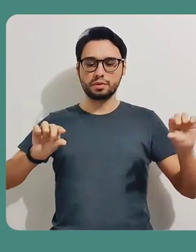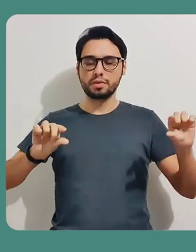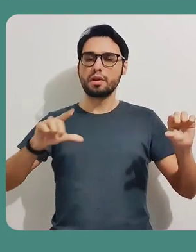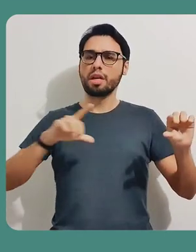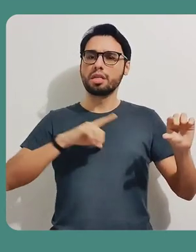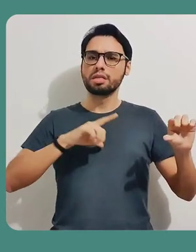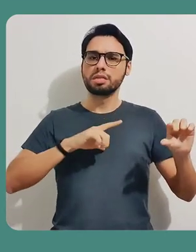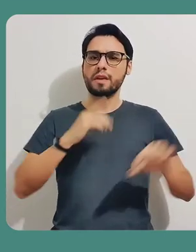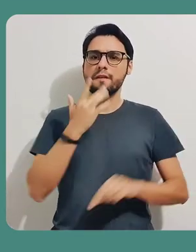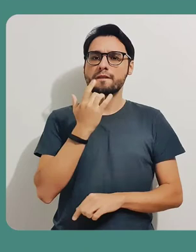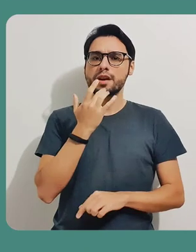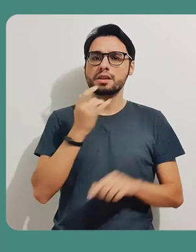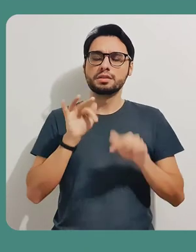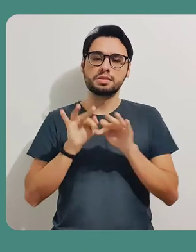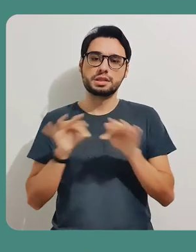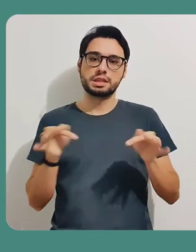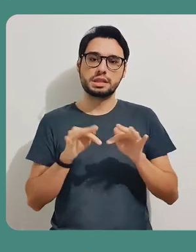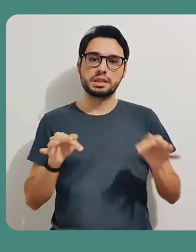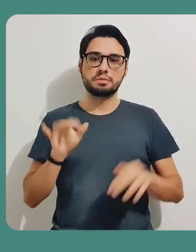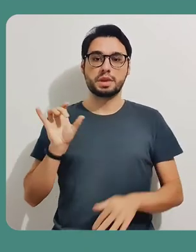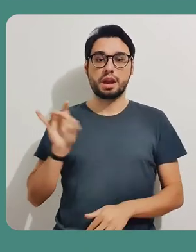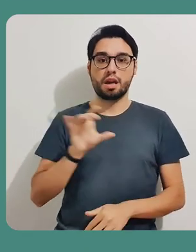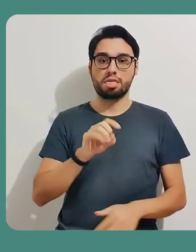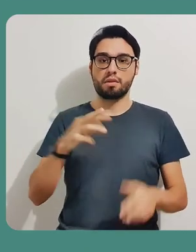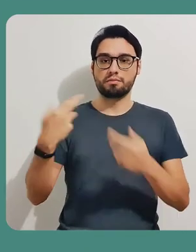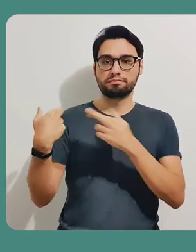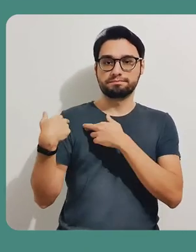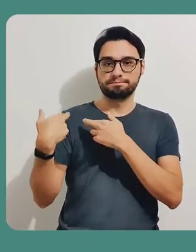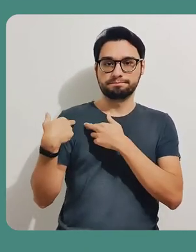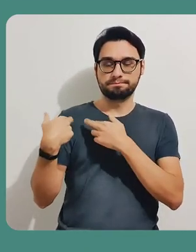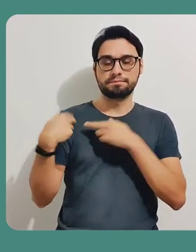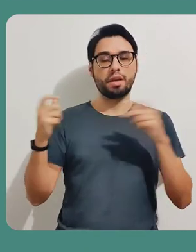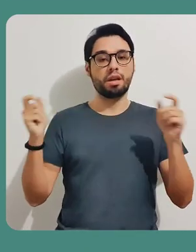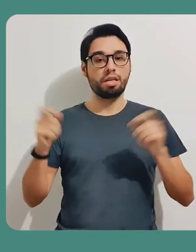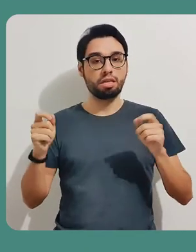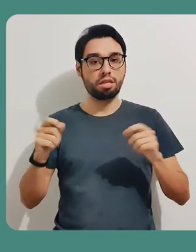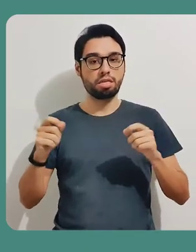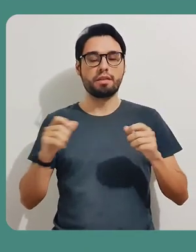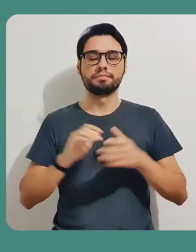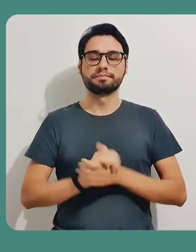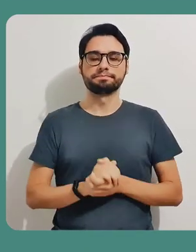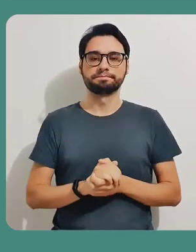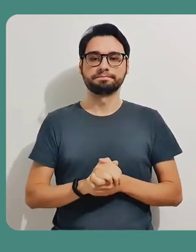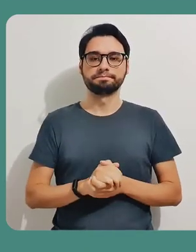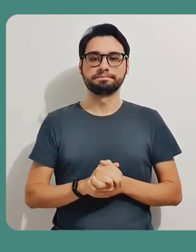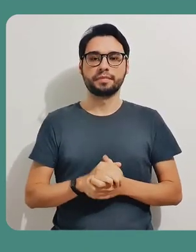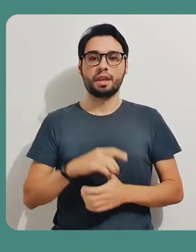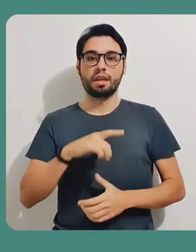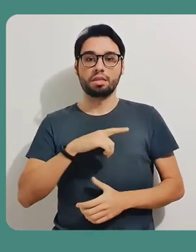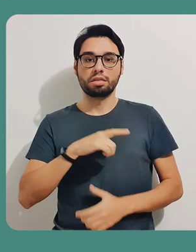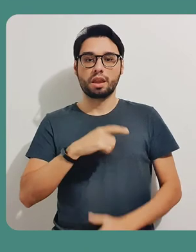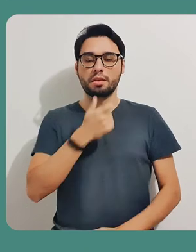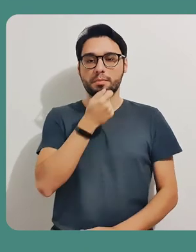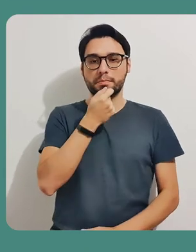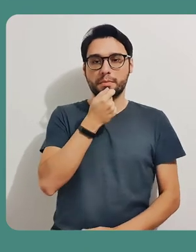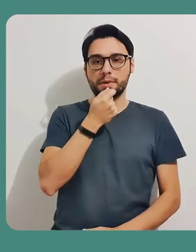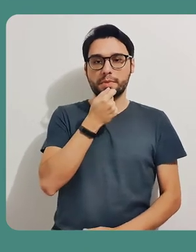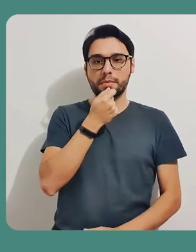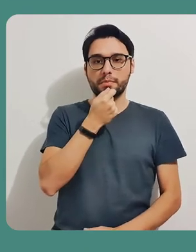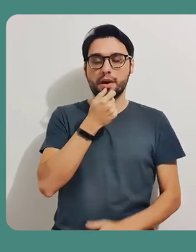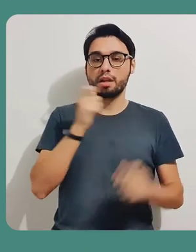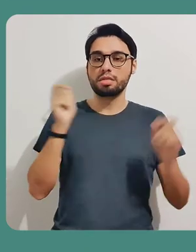os botões abaixo você identifica de forma muito simples cada uma das funções que estão